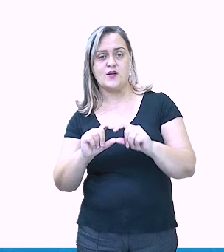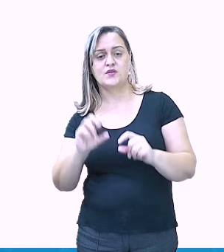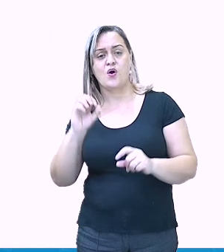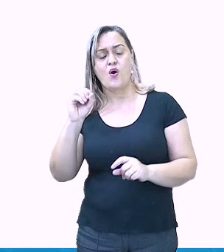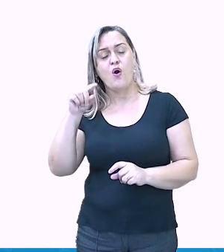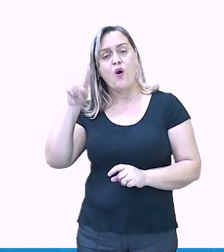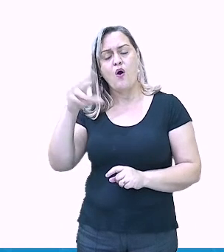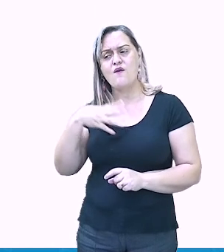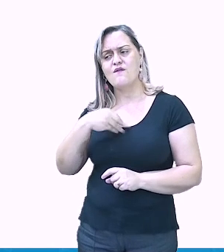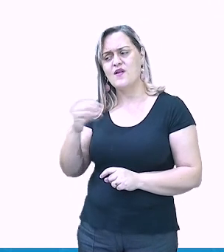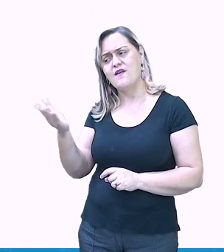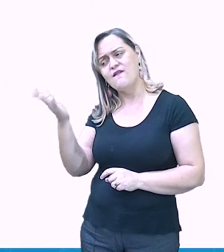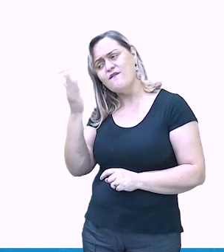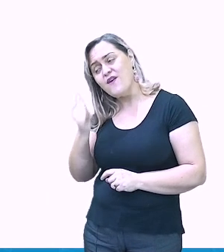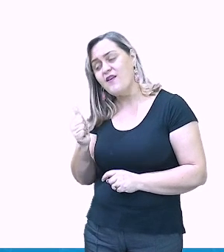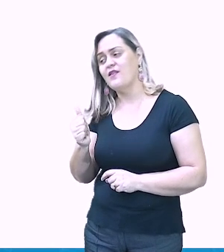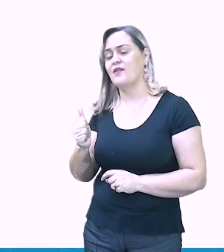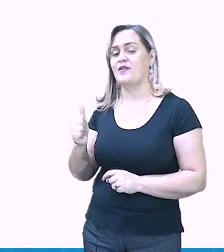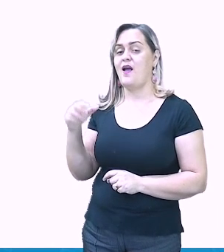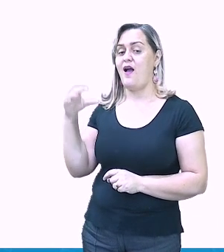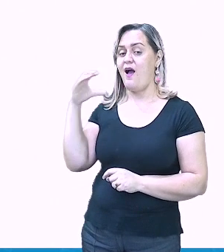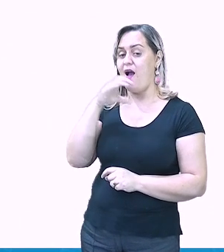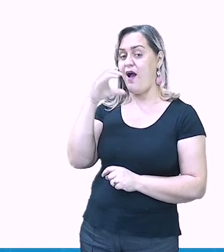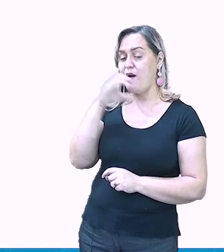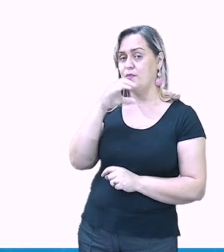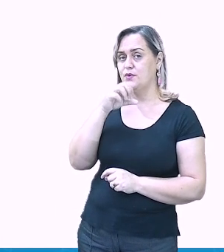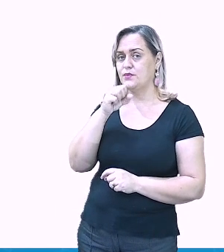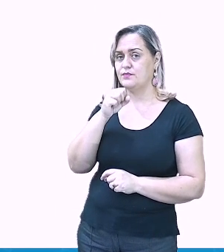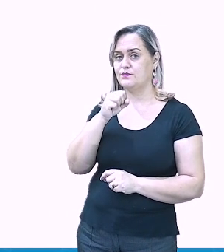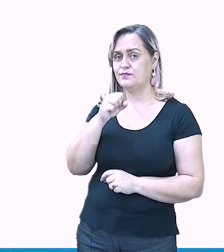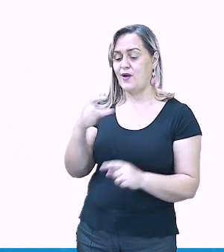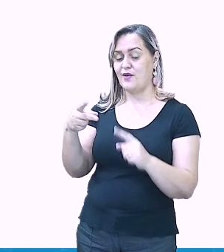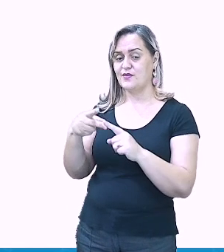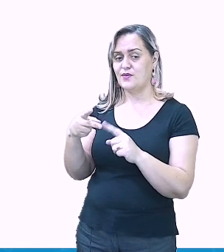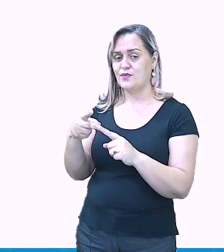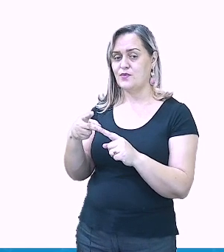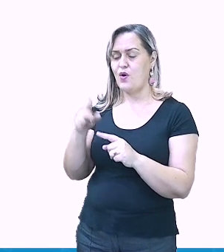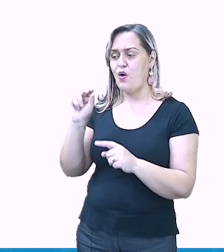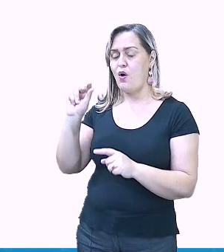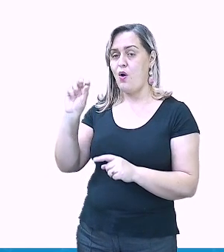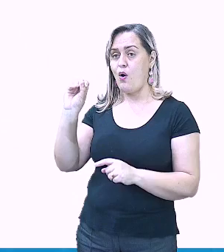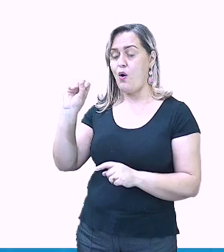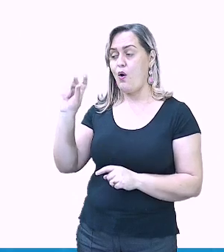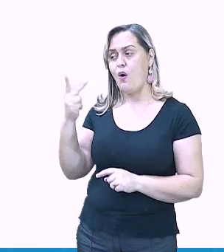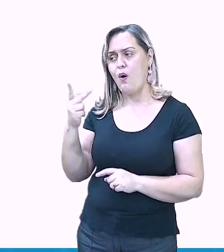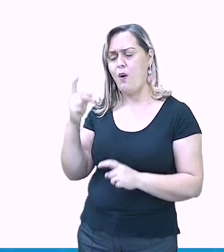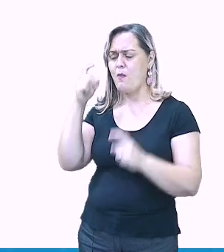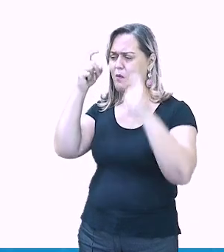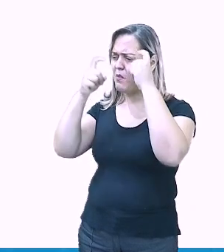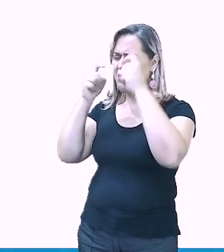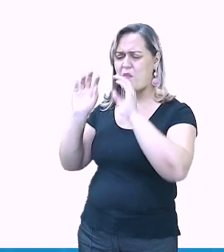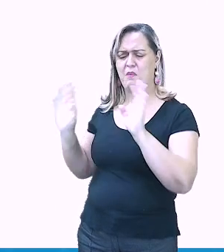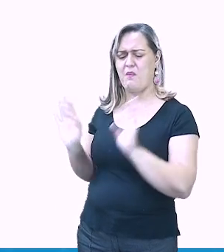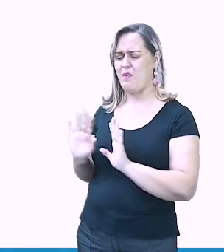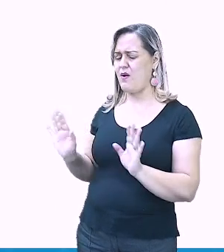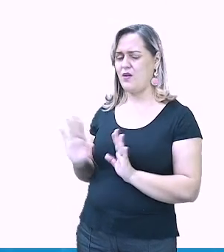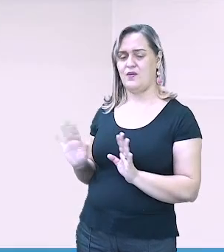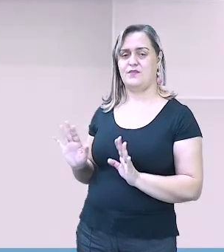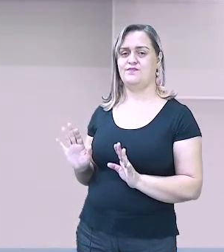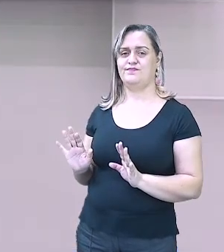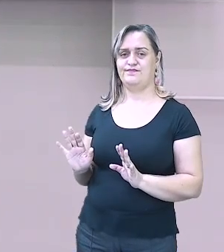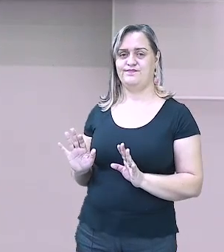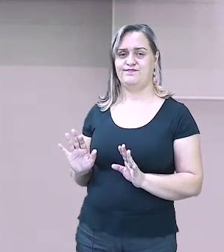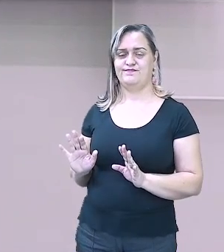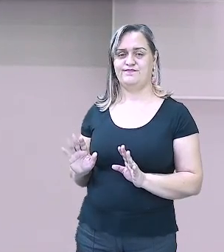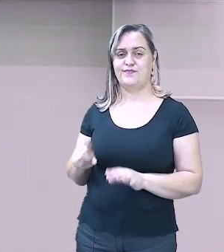vem rápido. Ó, não se preocupe. Eu espero ter esclarecido esse assunto